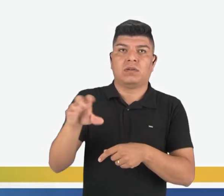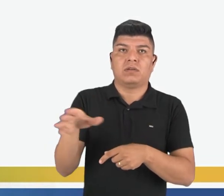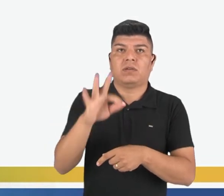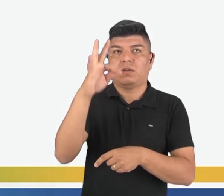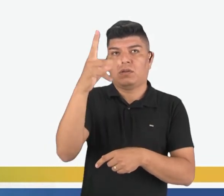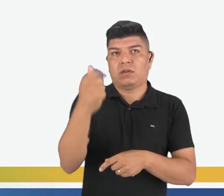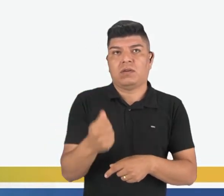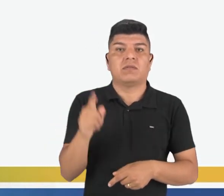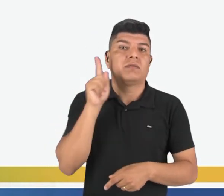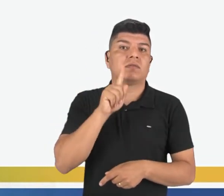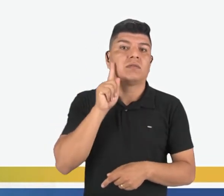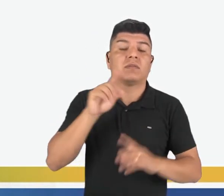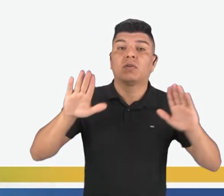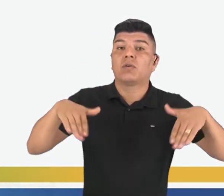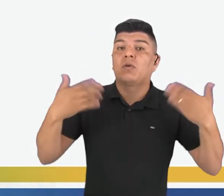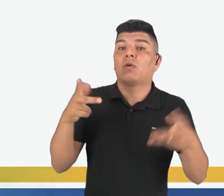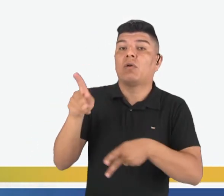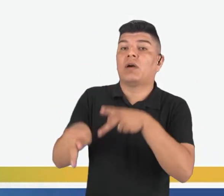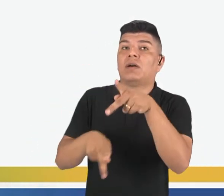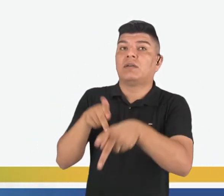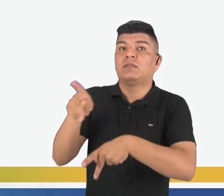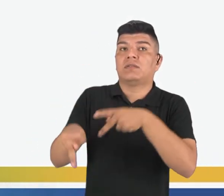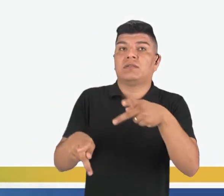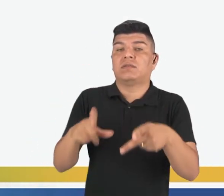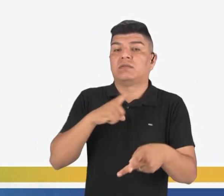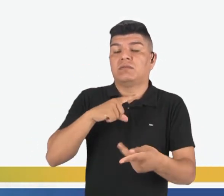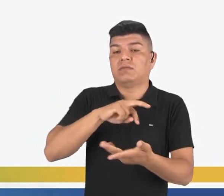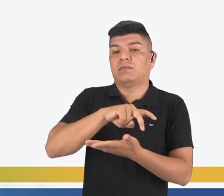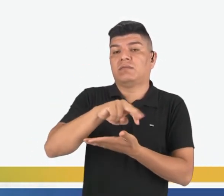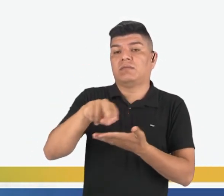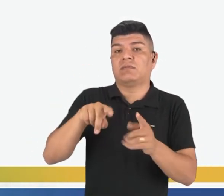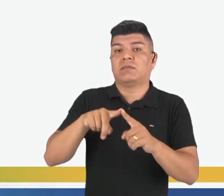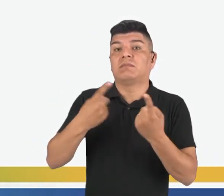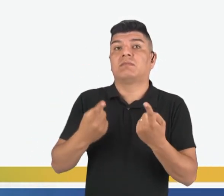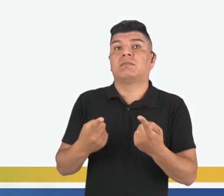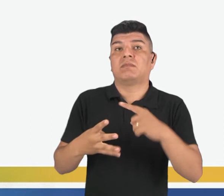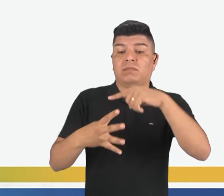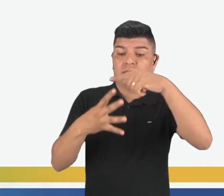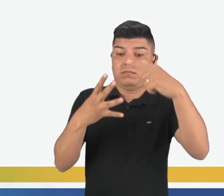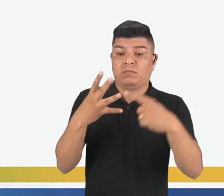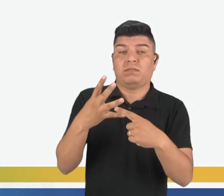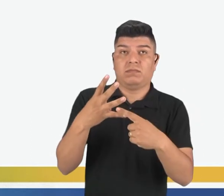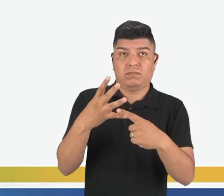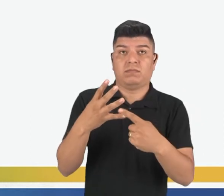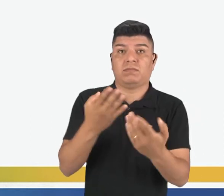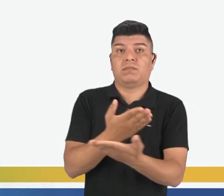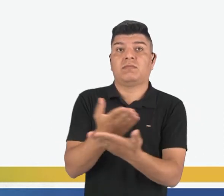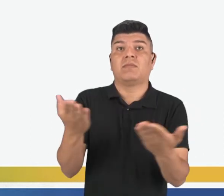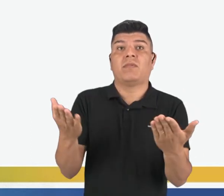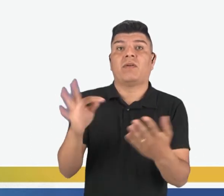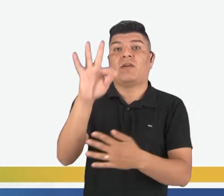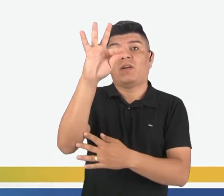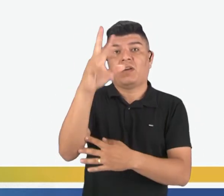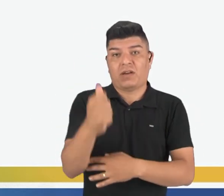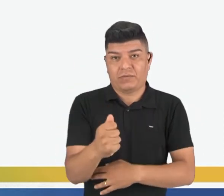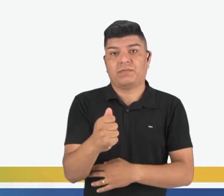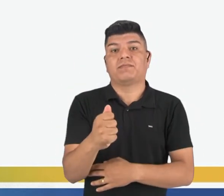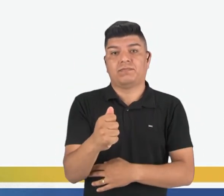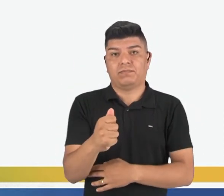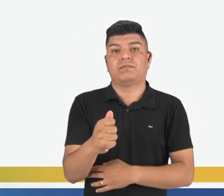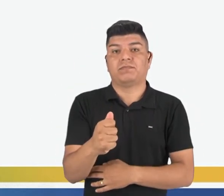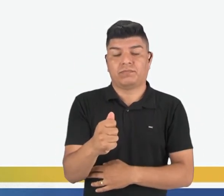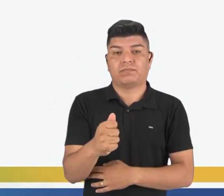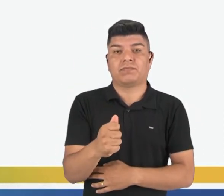americanos. Quais seriam esses povos? Nós tivemos muitos, mas dentre esses que eu coloquei aqui para vocês, os